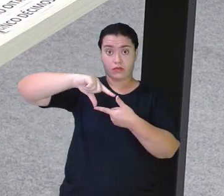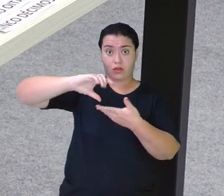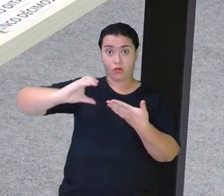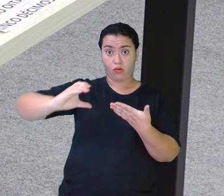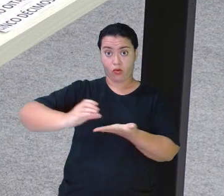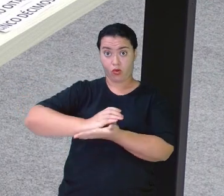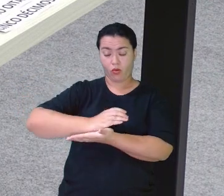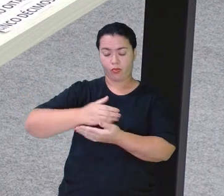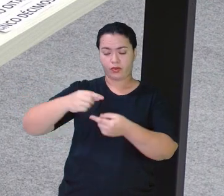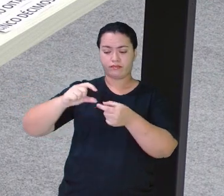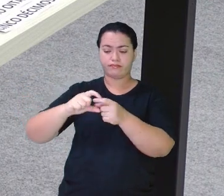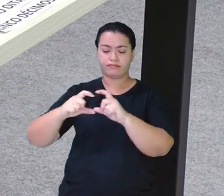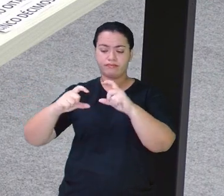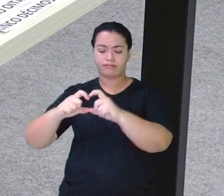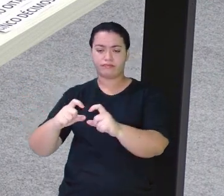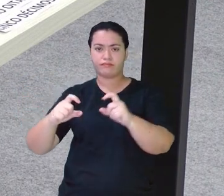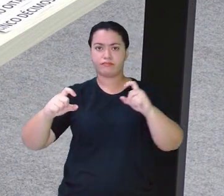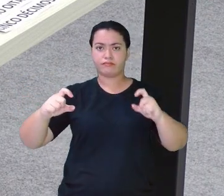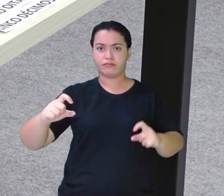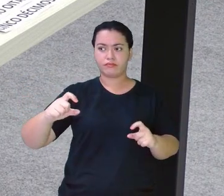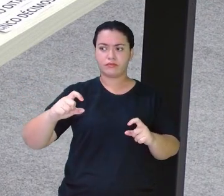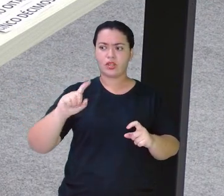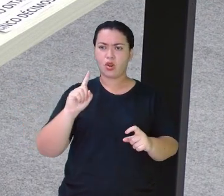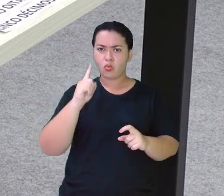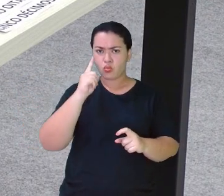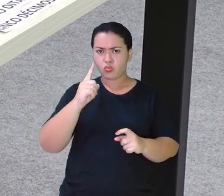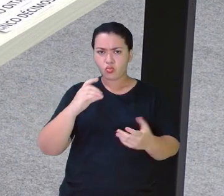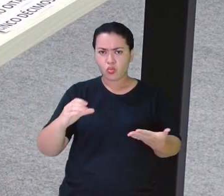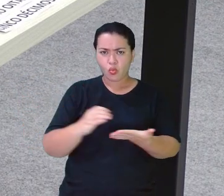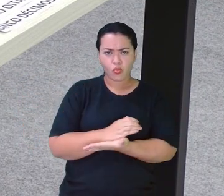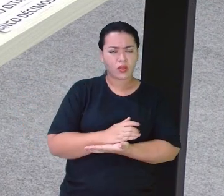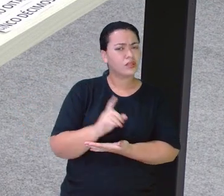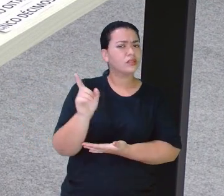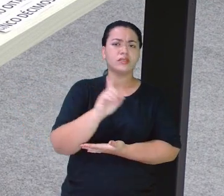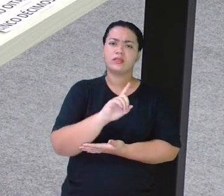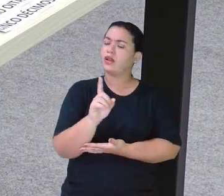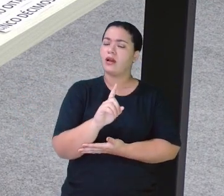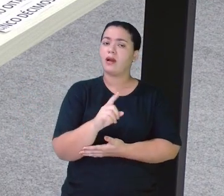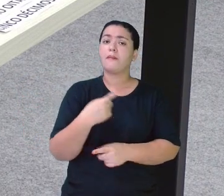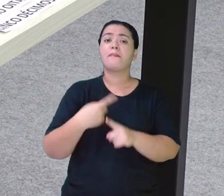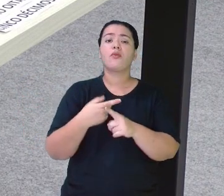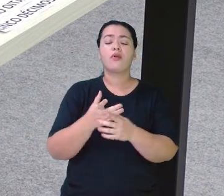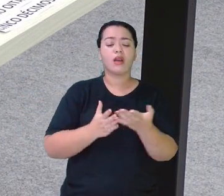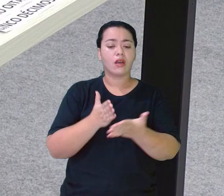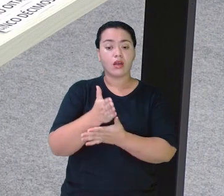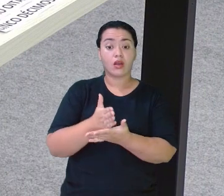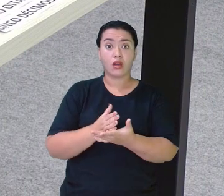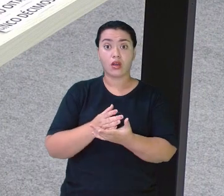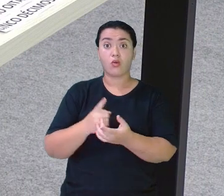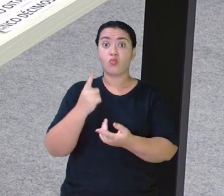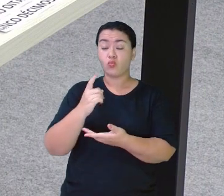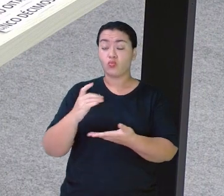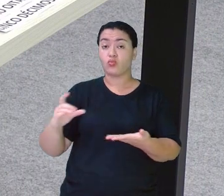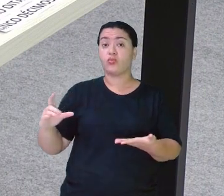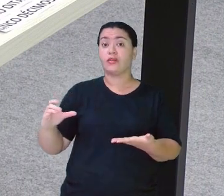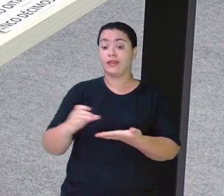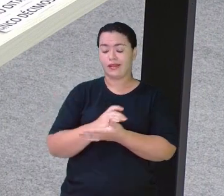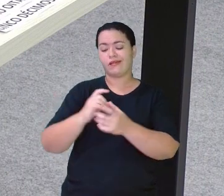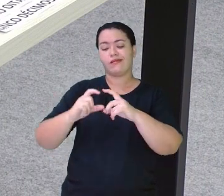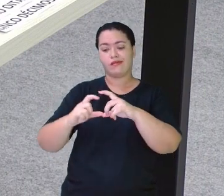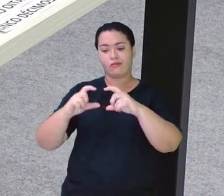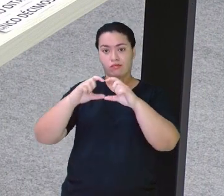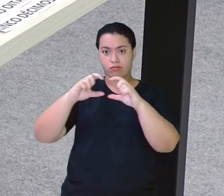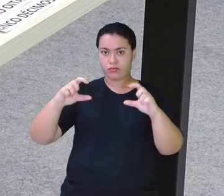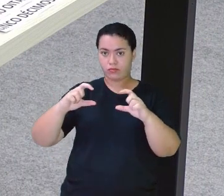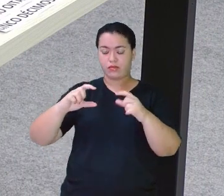esse pedaço que ficou, eu posso dizer que é um inteiro? Não é o inteiro era aqui, ó. Eu comi